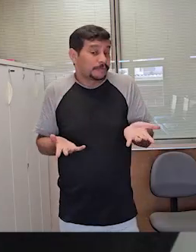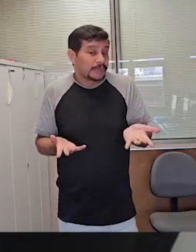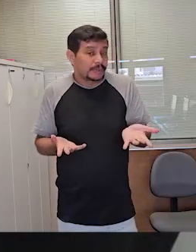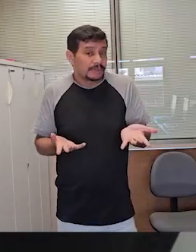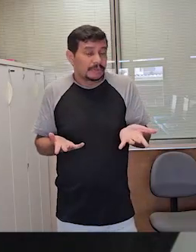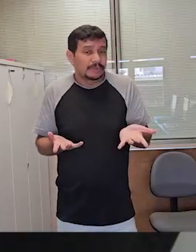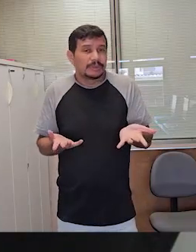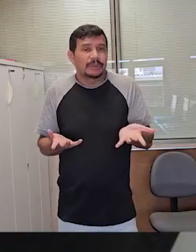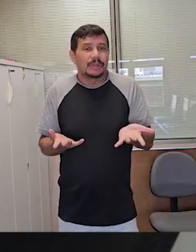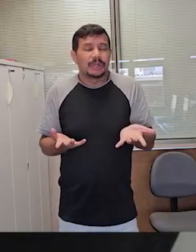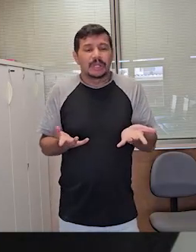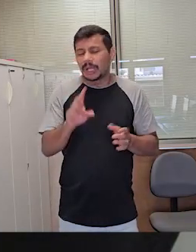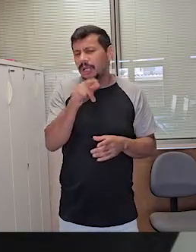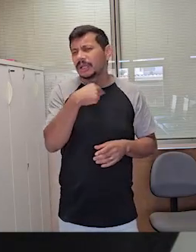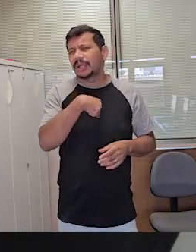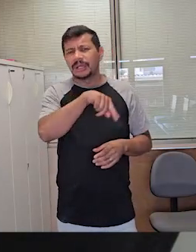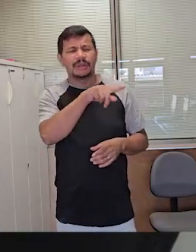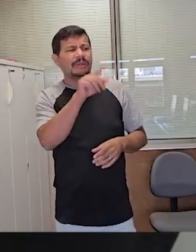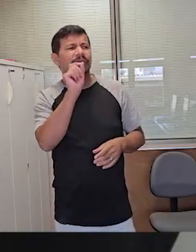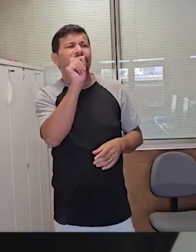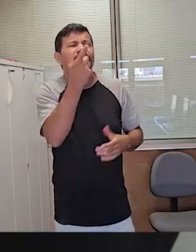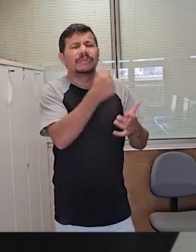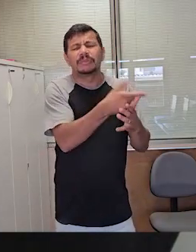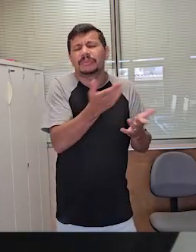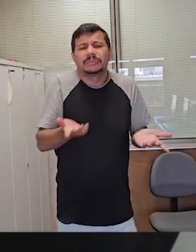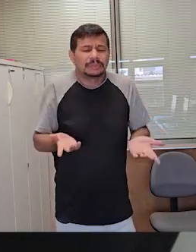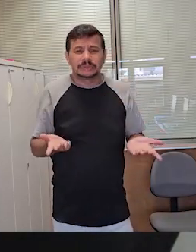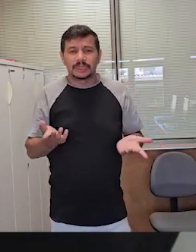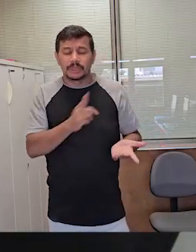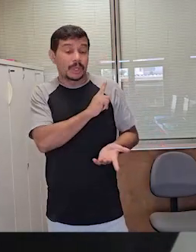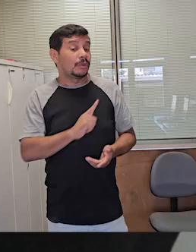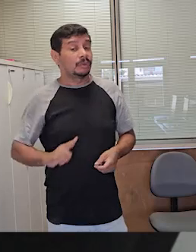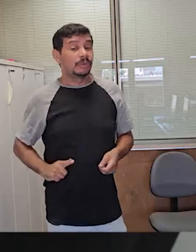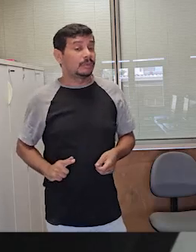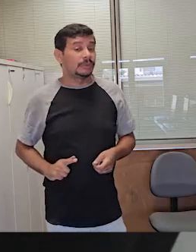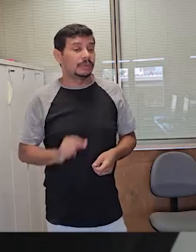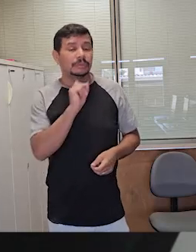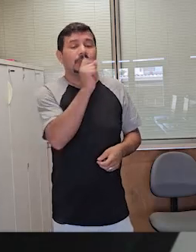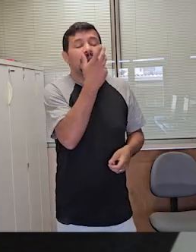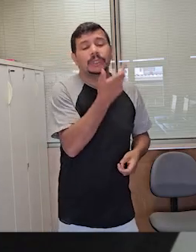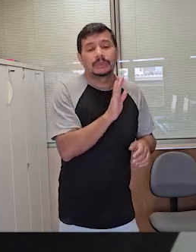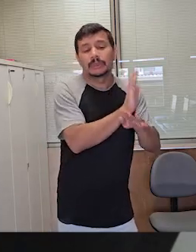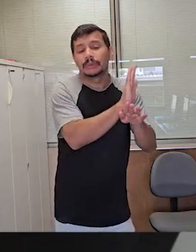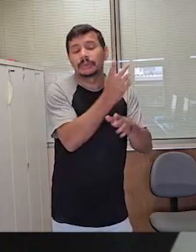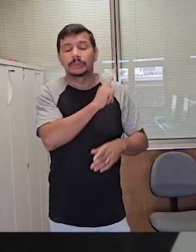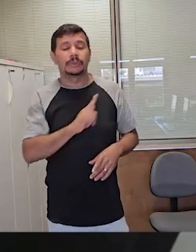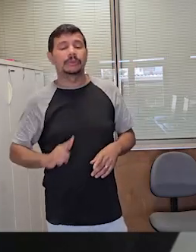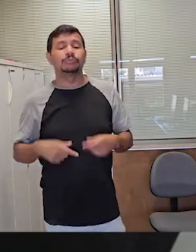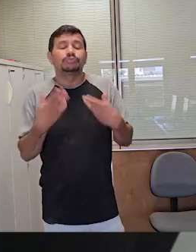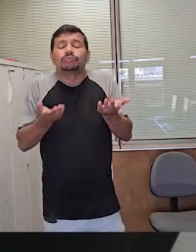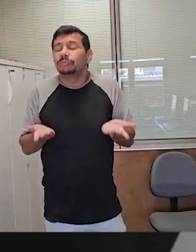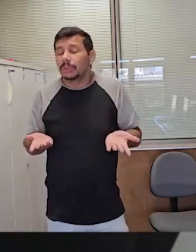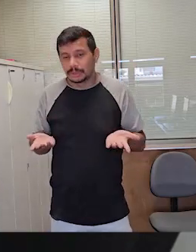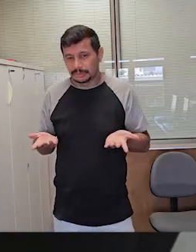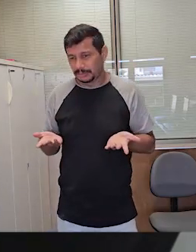aqui do empreendedorismo, o camarada do Uber, quem é que vai cobrir esse camarada? É o governo. quem é que vai suprir as necessidades deles? É o governo. Quando não é o